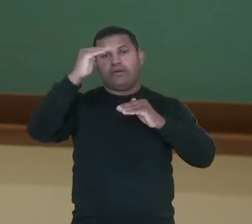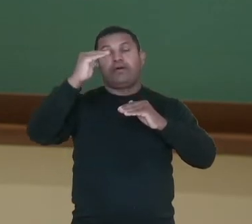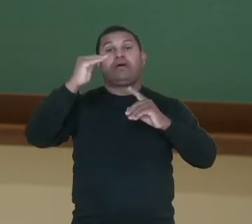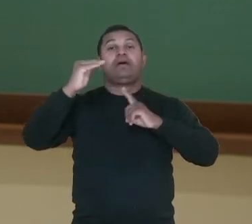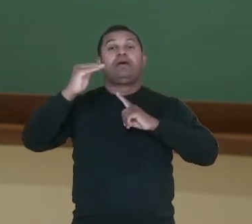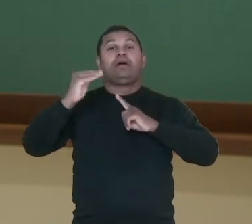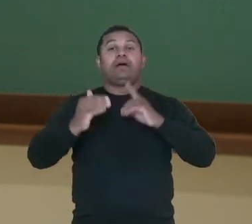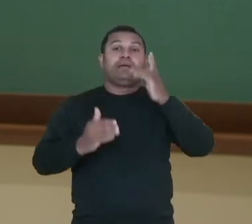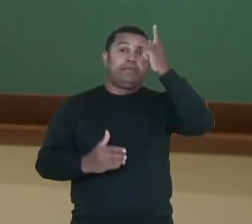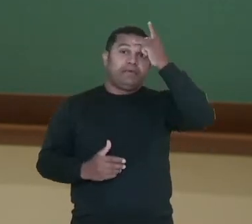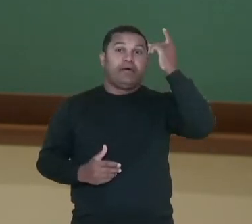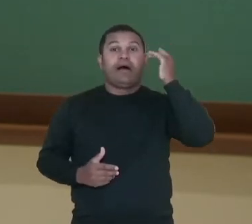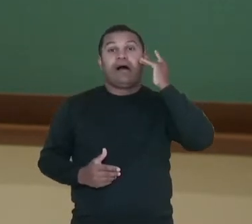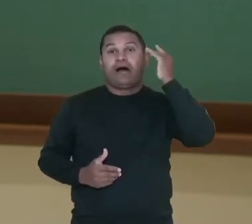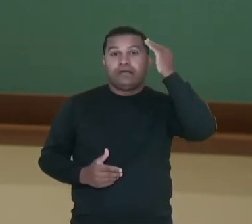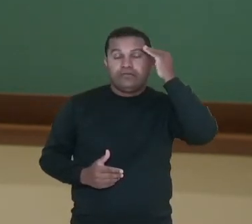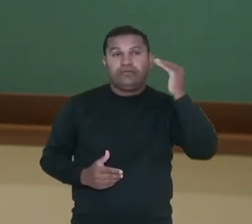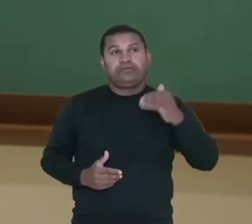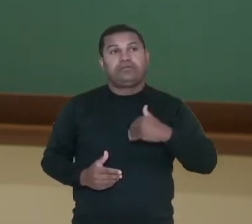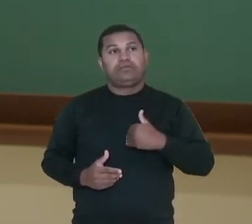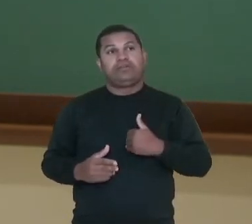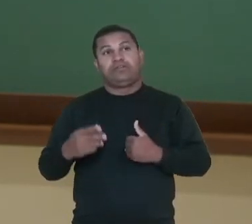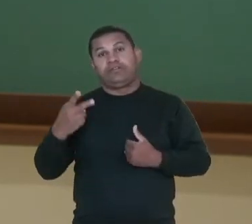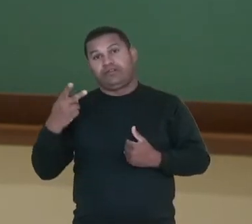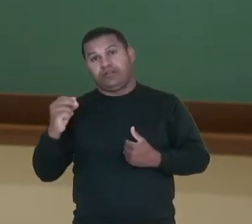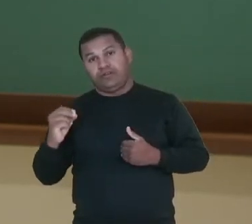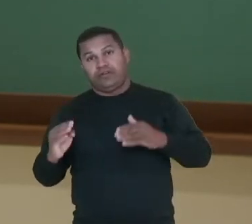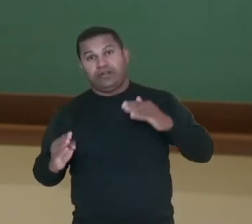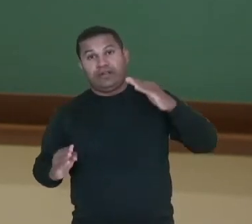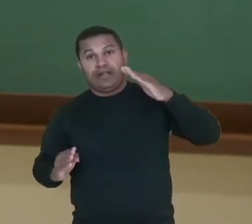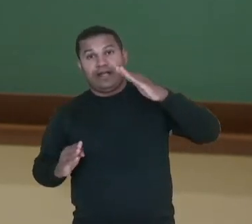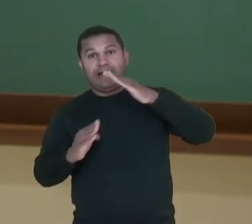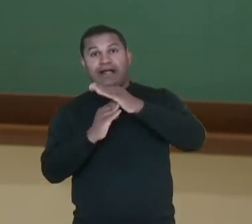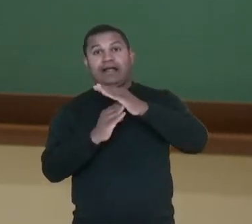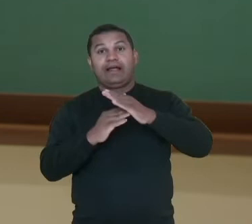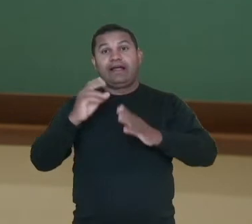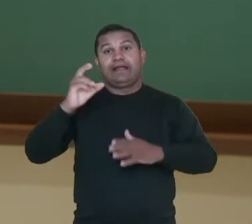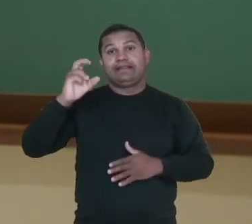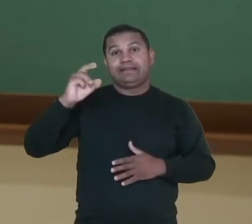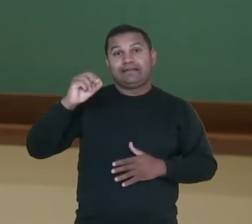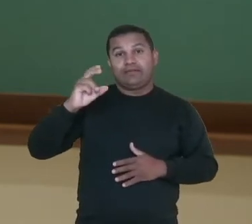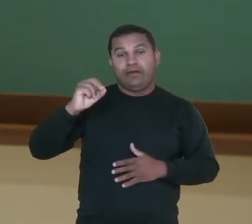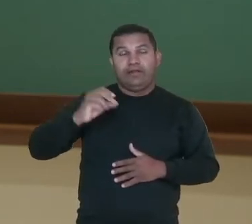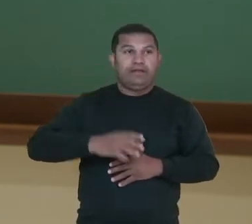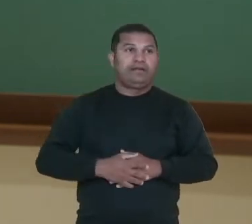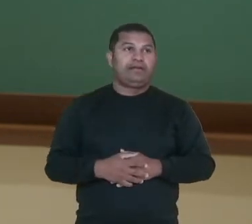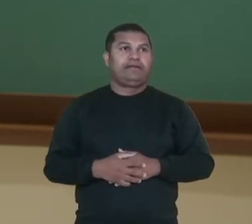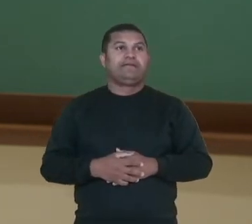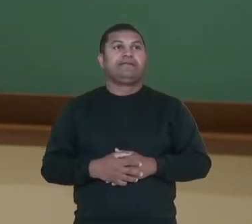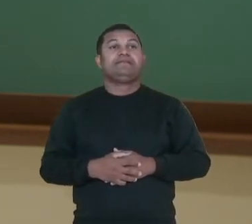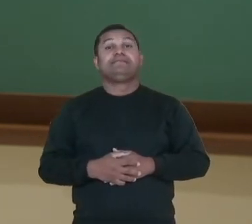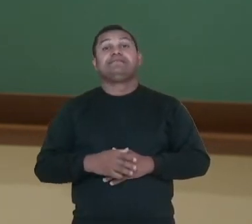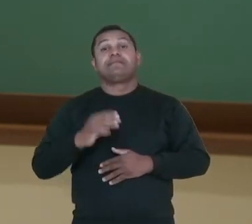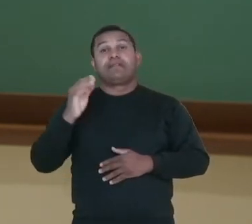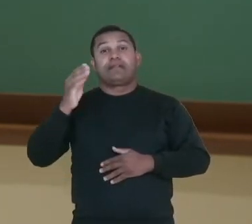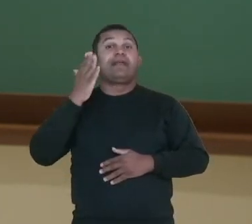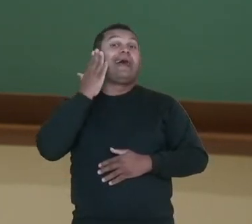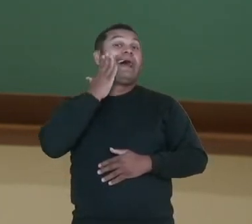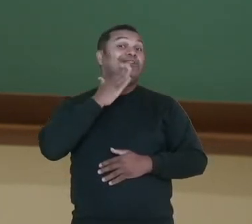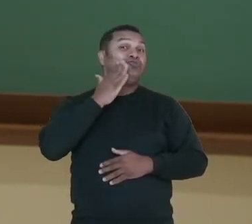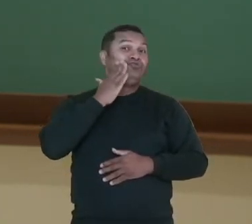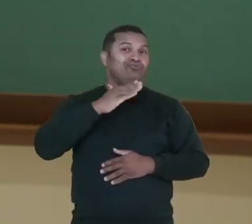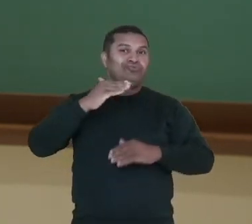temos, então, os idosos, que é o topo da pirâmide, que vai de 60 anos de idade em diante,